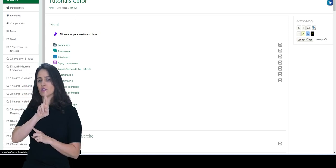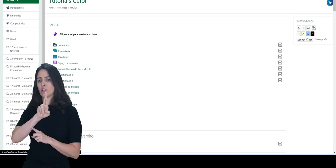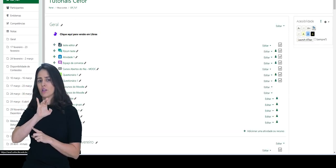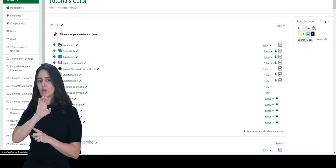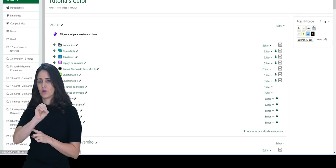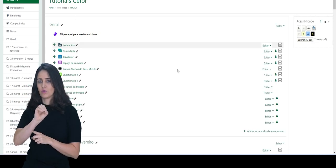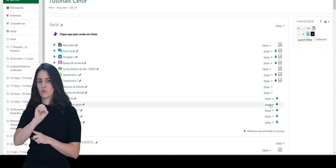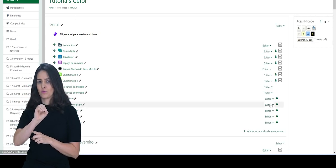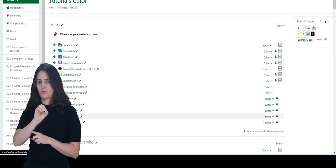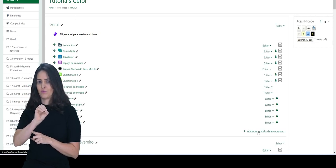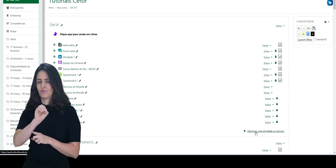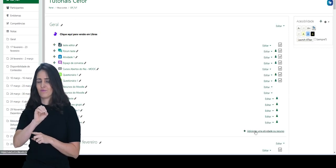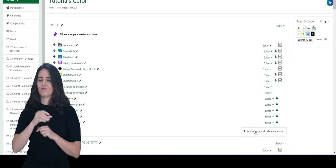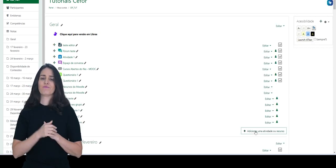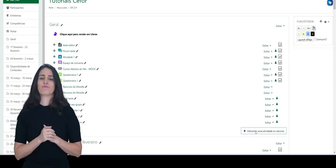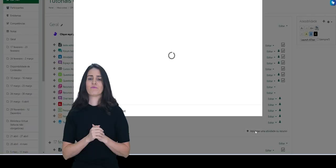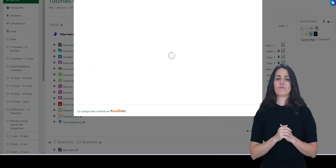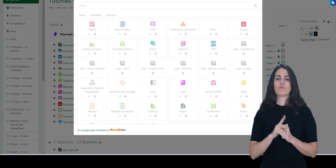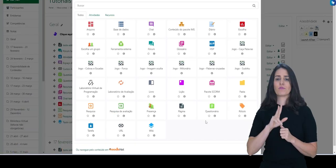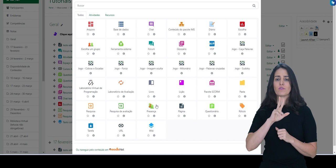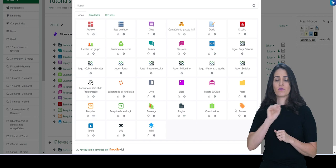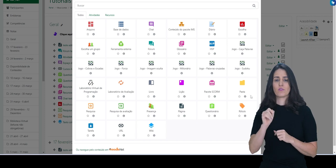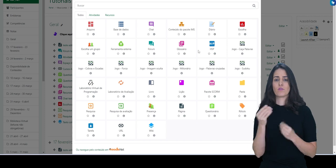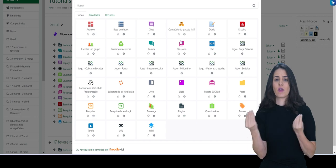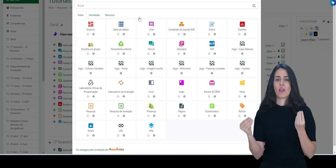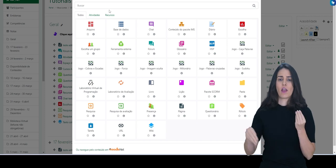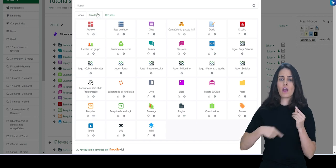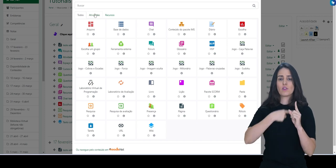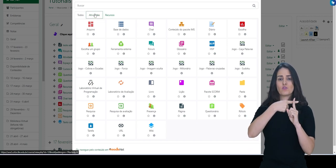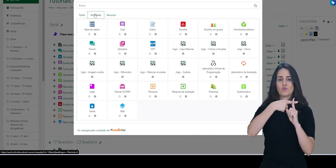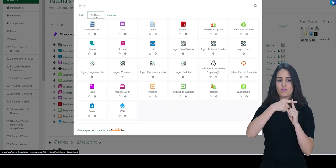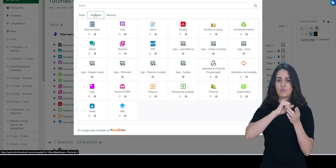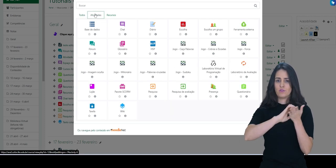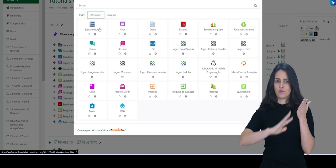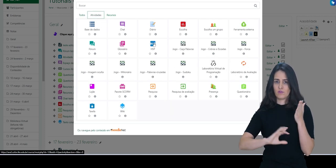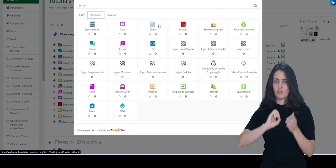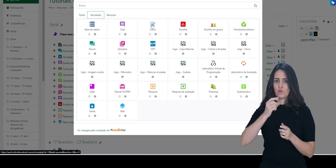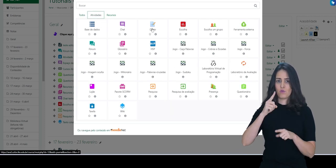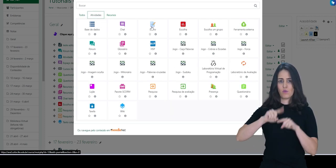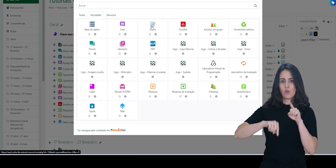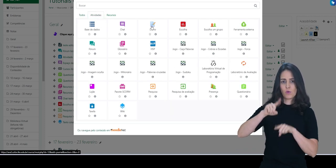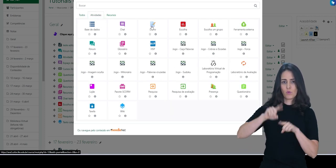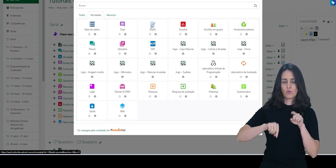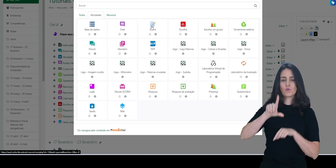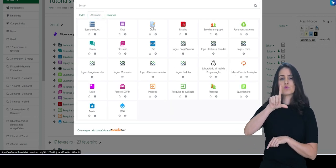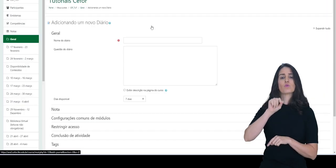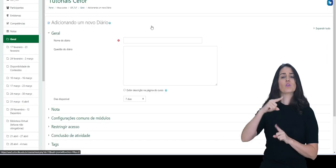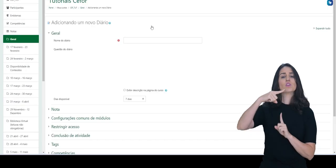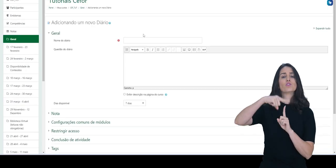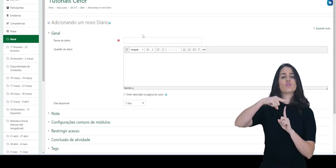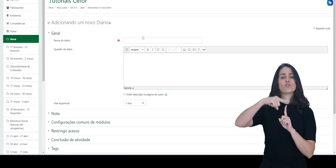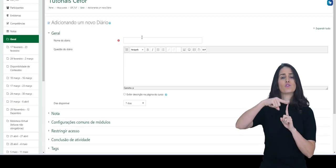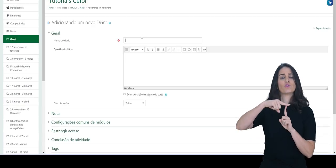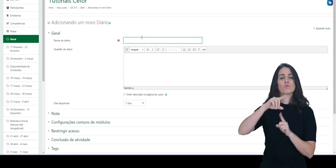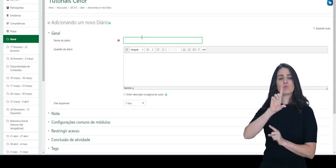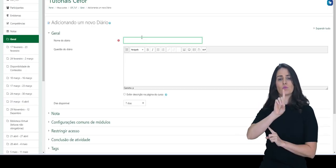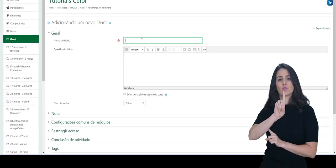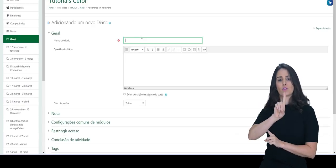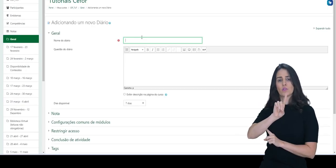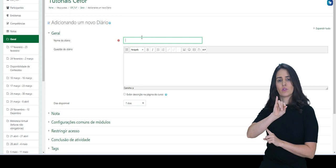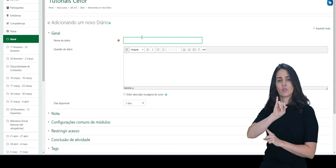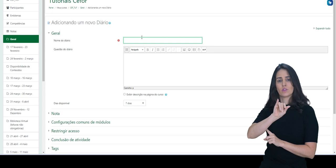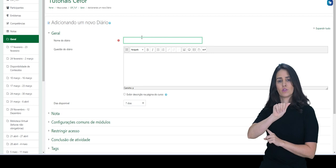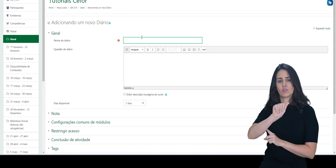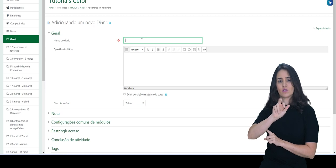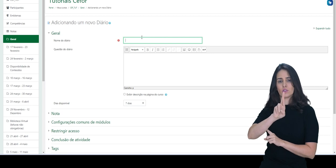ativar edição, vamos adicionar uma atividade ou recurso e em atividade escolhemos diário. A